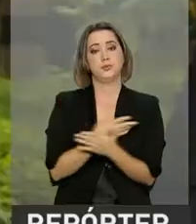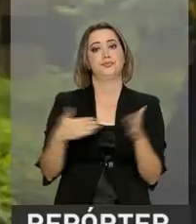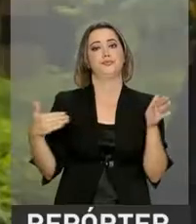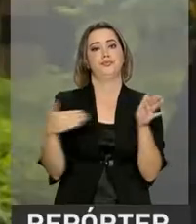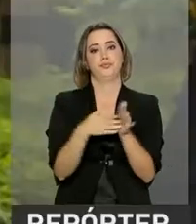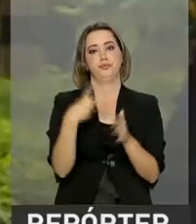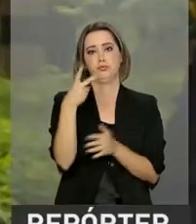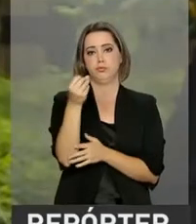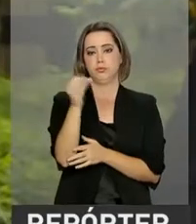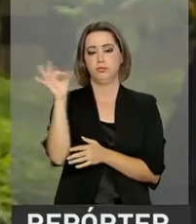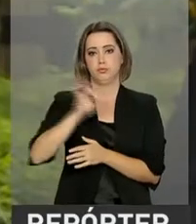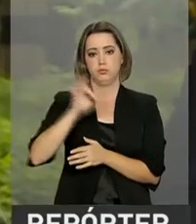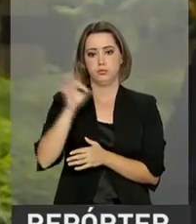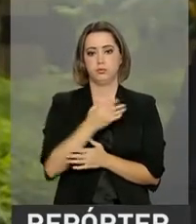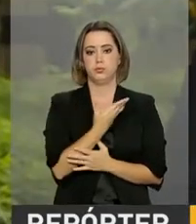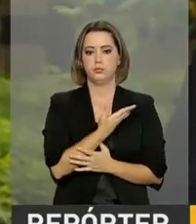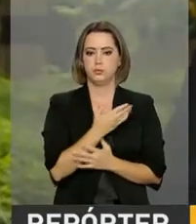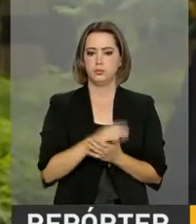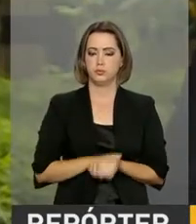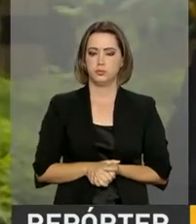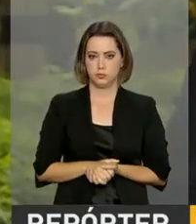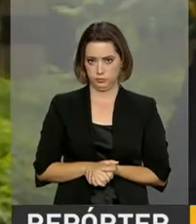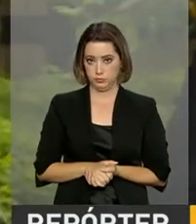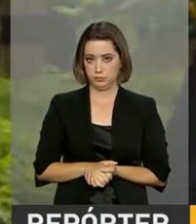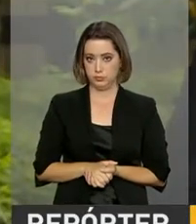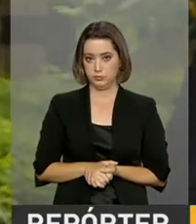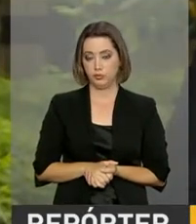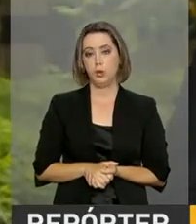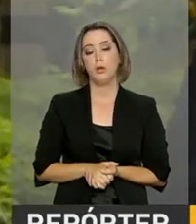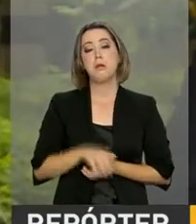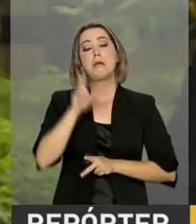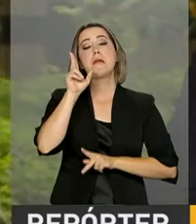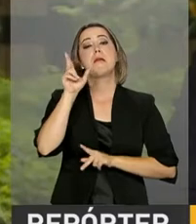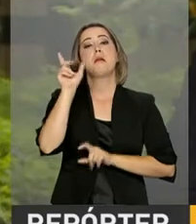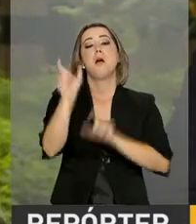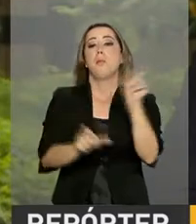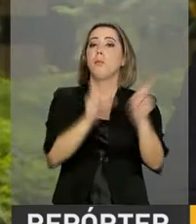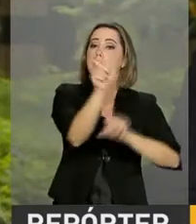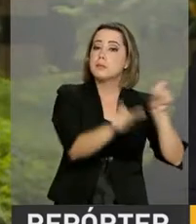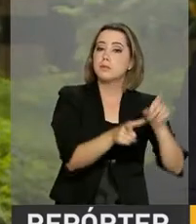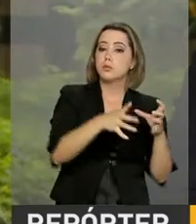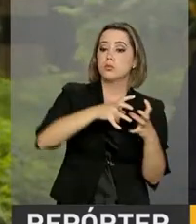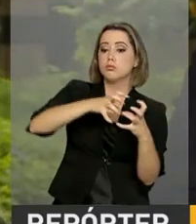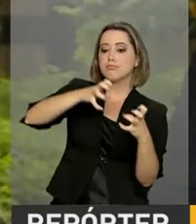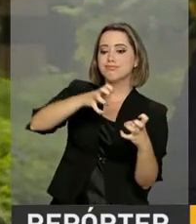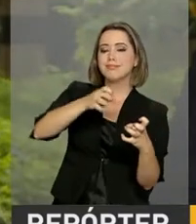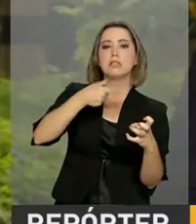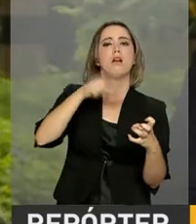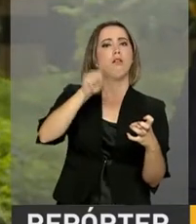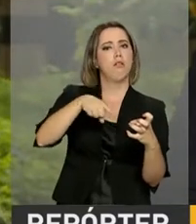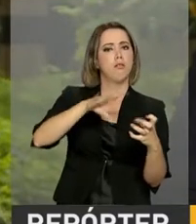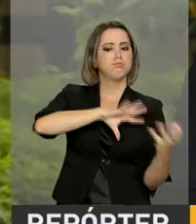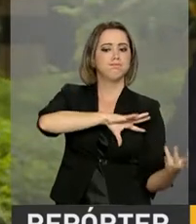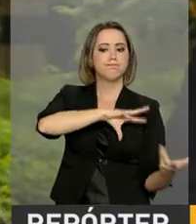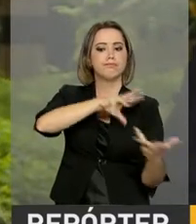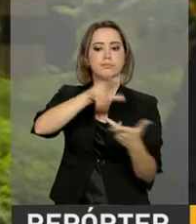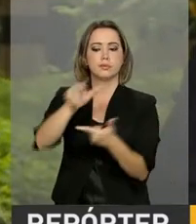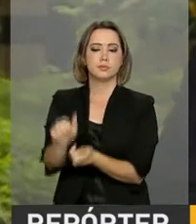O processo de envelhecimento é um processo global. Isso tem provocado uma onda de reforma de previdência no mundo